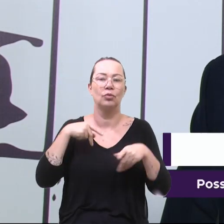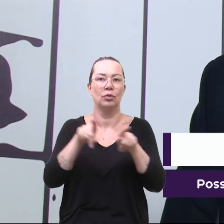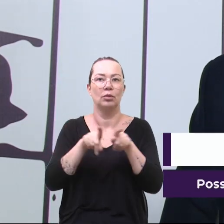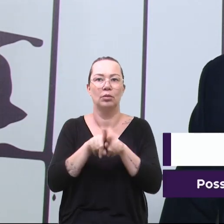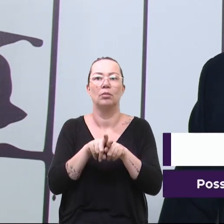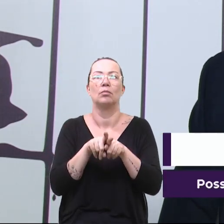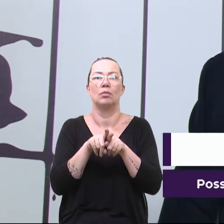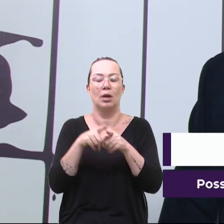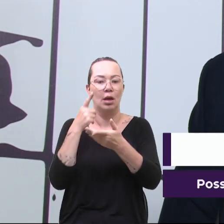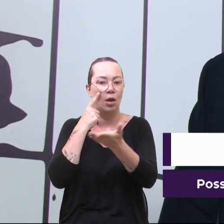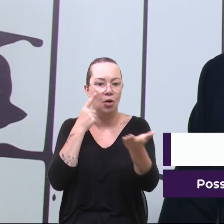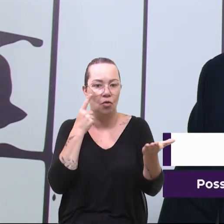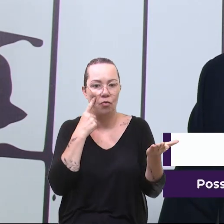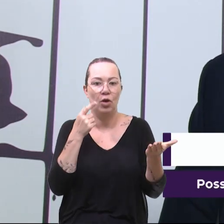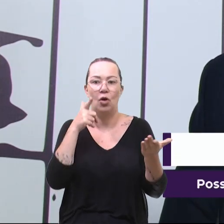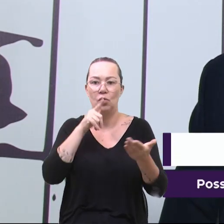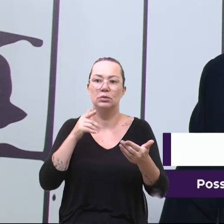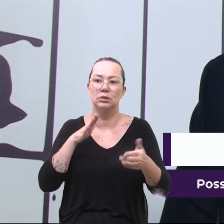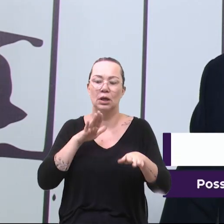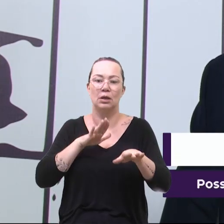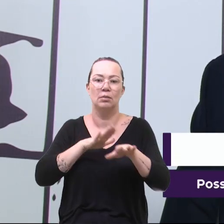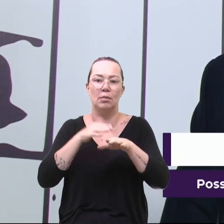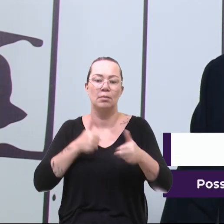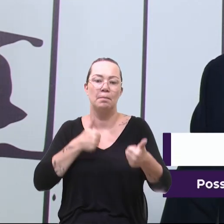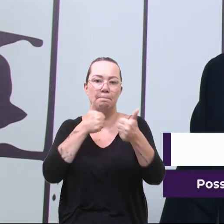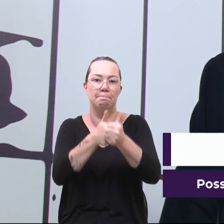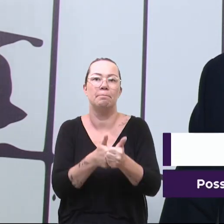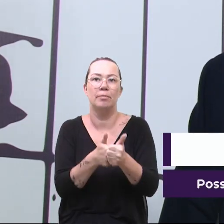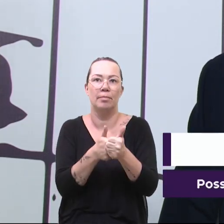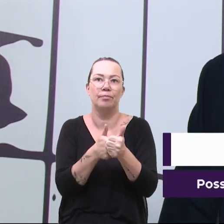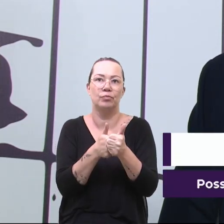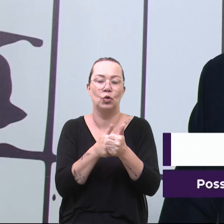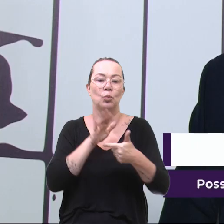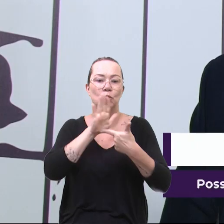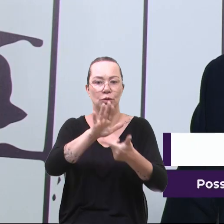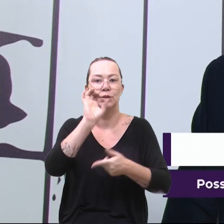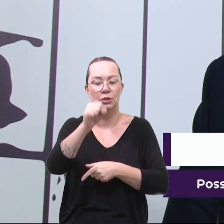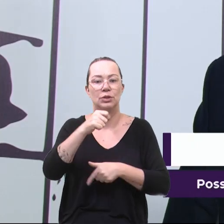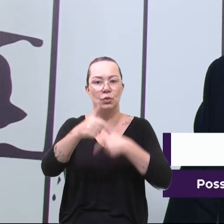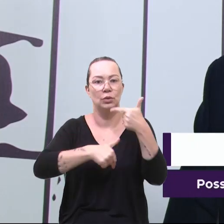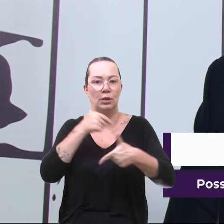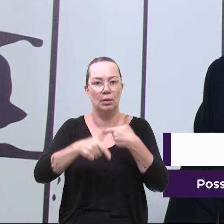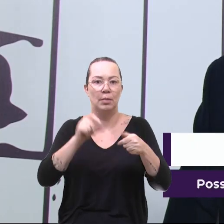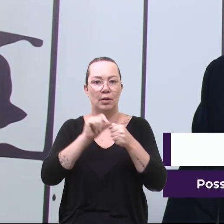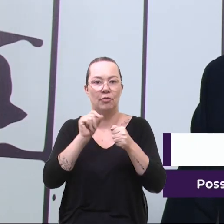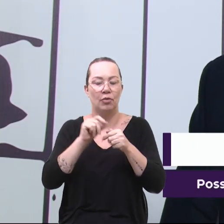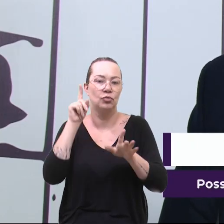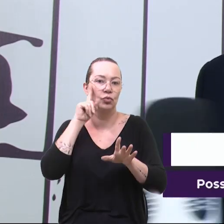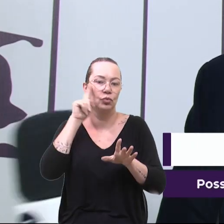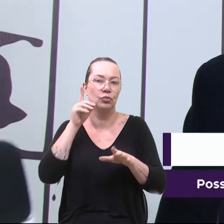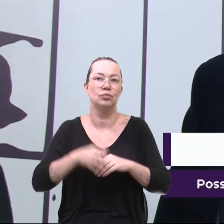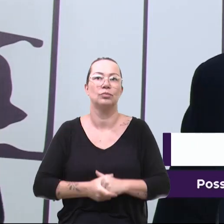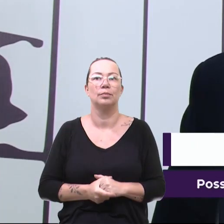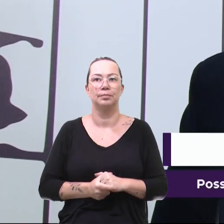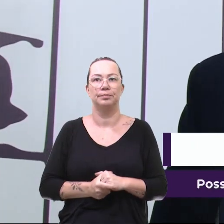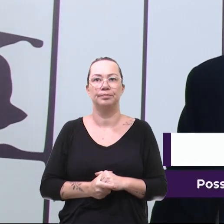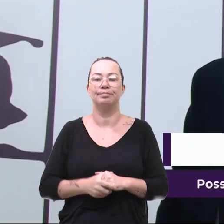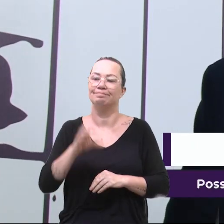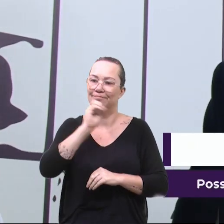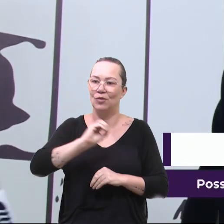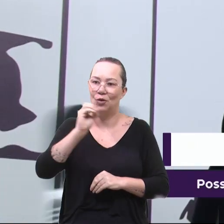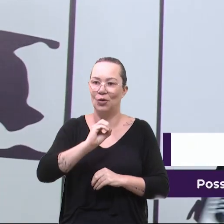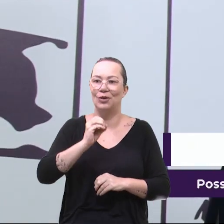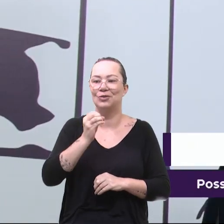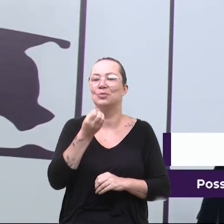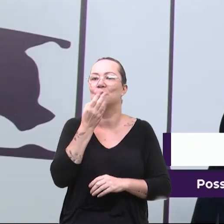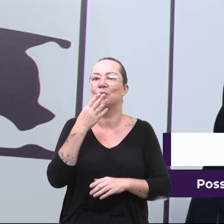grande possibilidade de chegar mais perto da comunidade, mostrando, sim, o trabalho que é feito no dia a dia aqui na casa. Excelente, vereador. Obrigado. Um bom ano